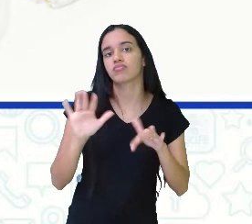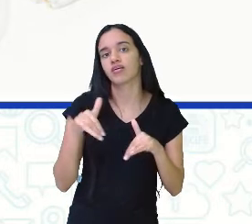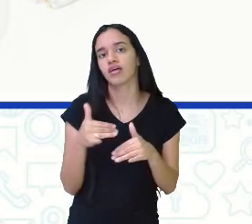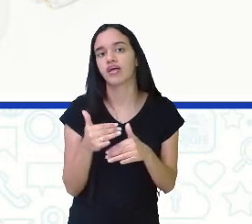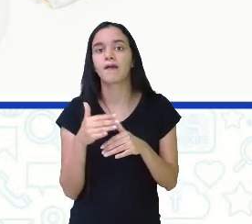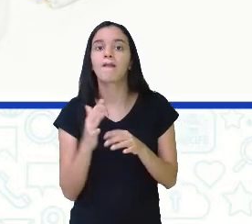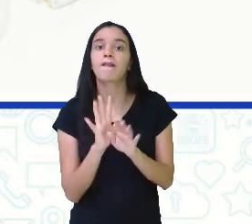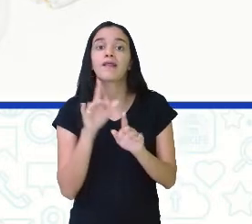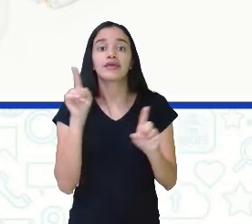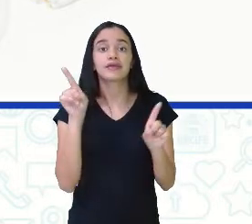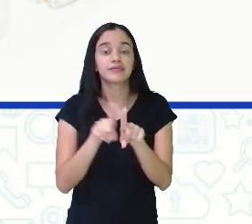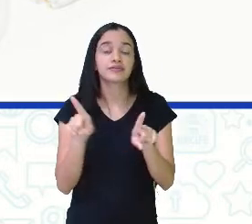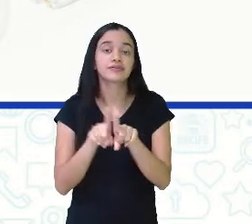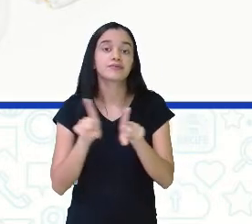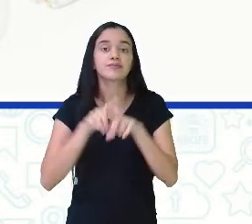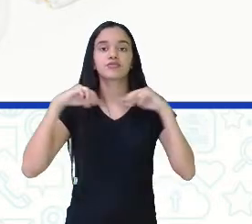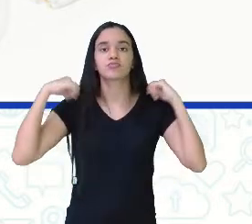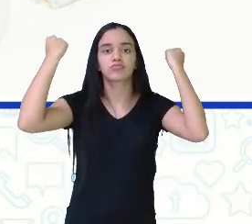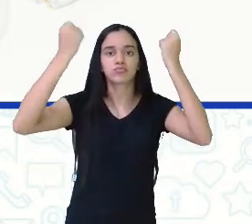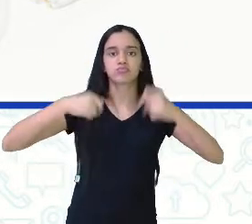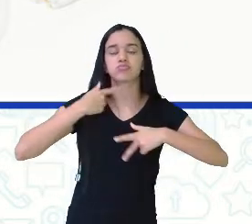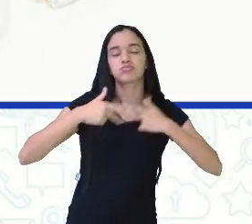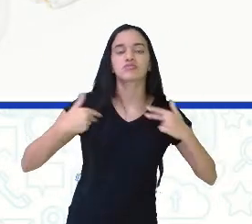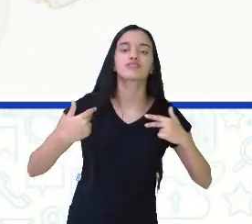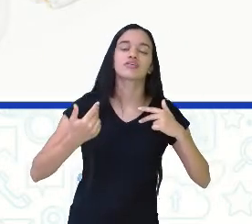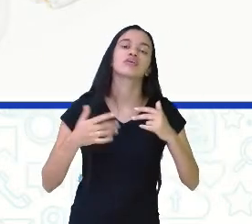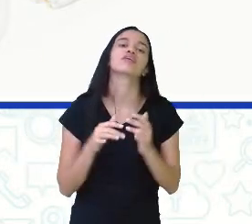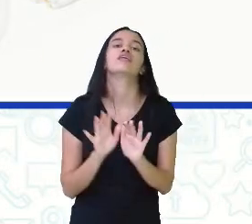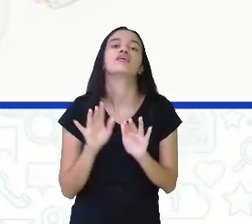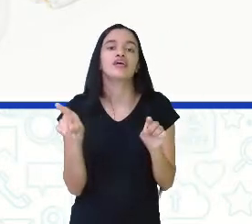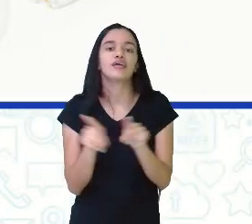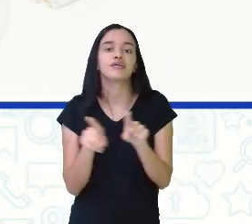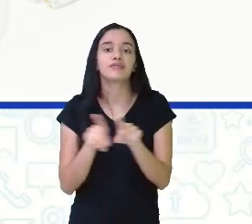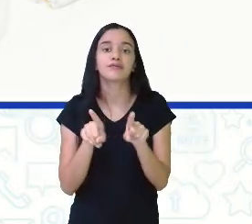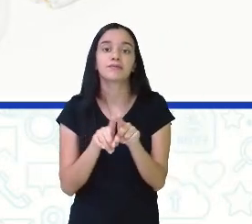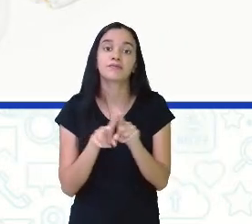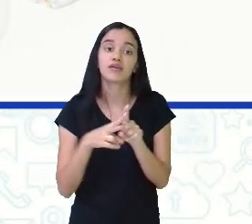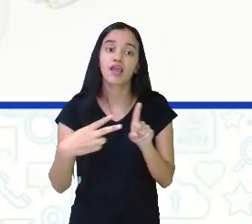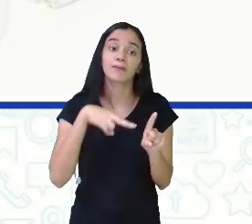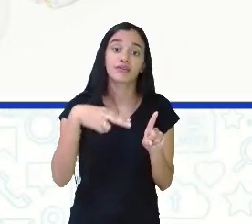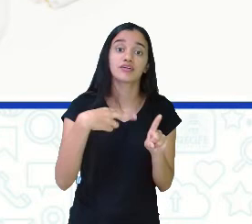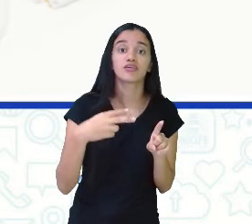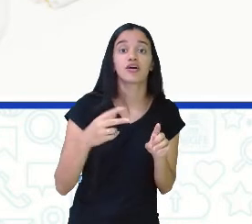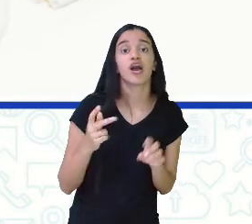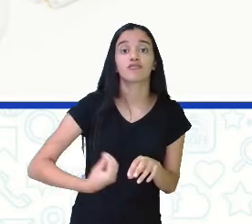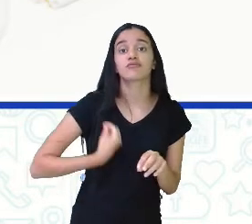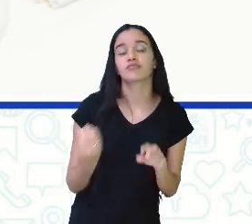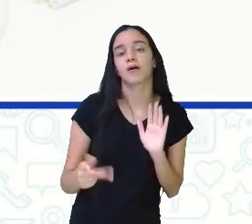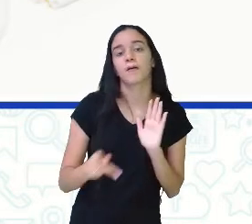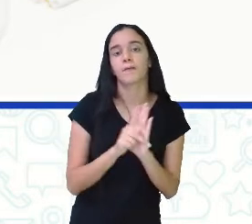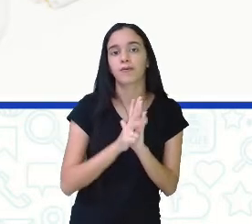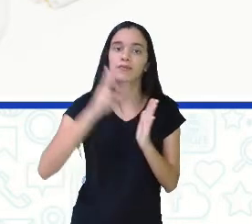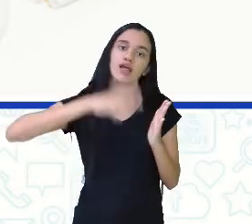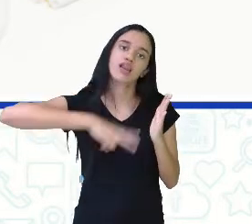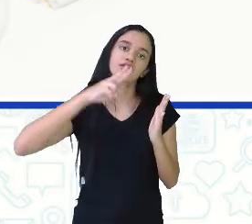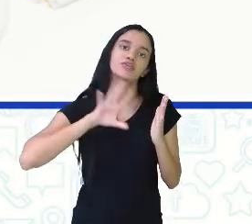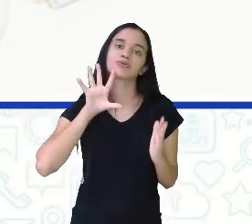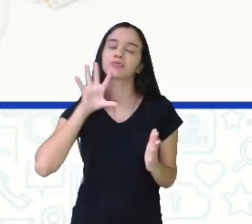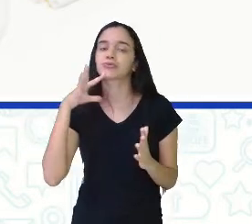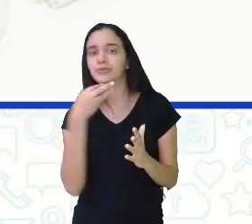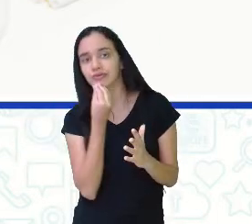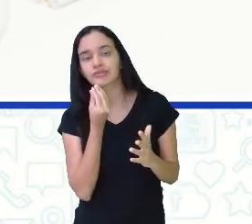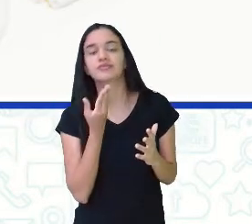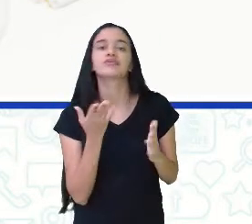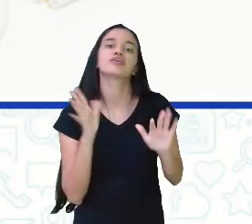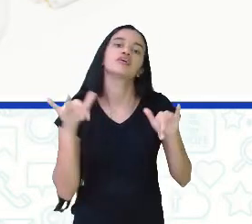foi A Chapeuzinho Vermelho, notícias de jornal, a observação da própria vida, mas, sobretudo, a leitura e o conhecimento.